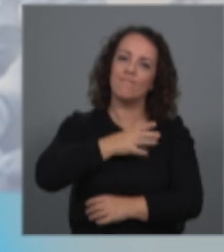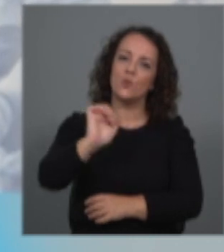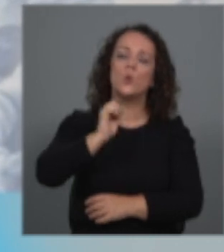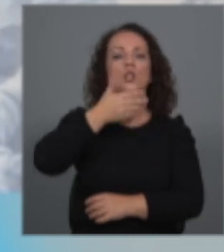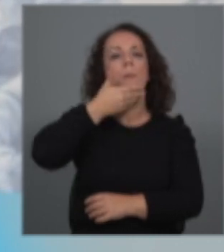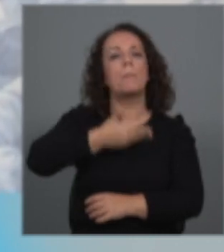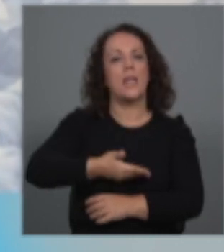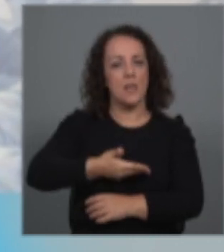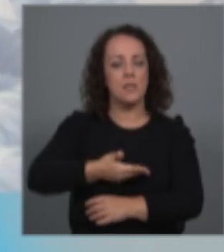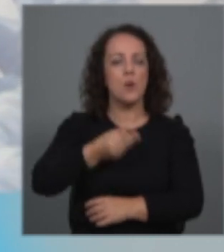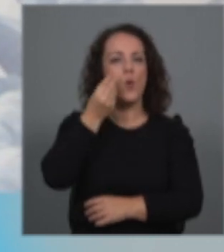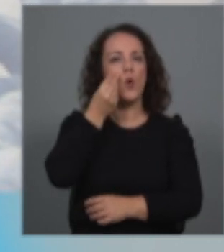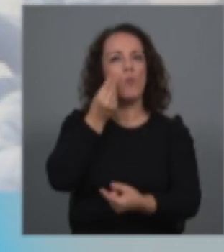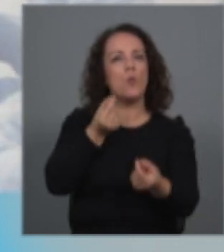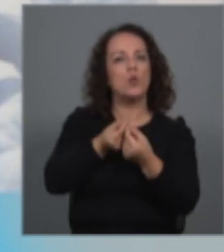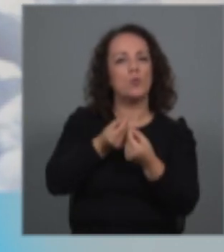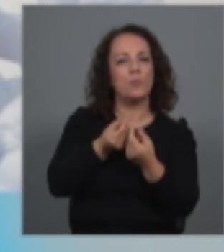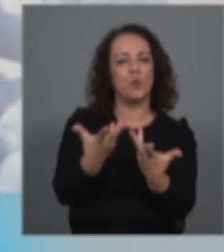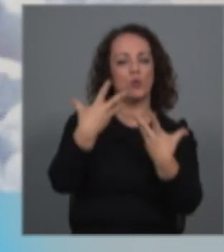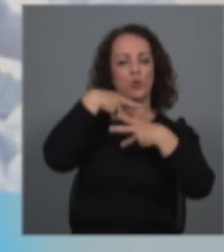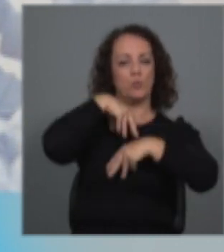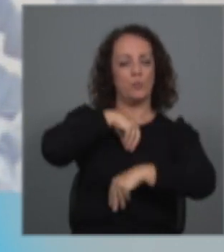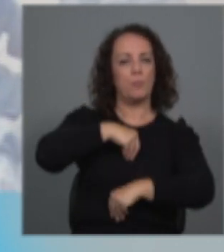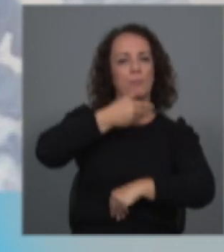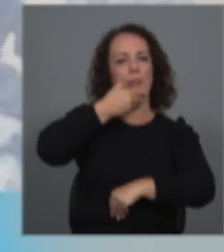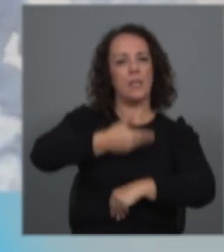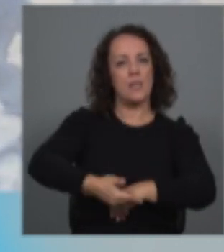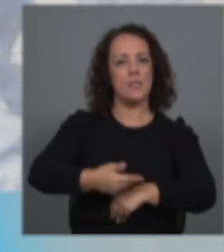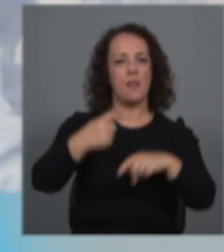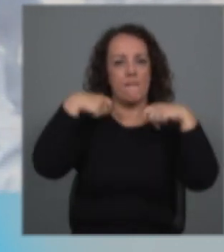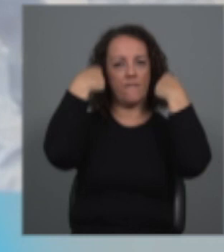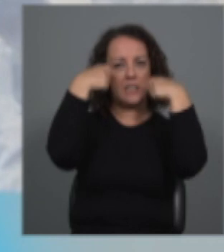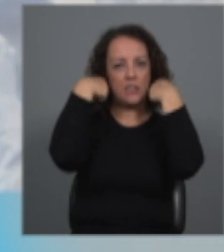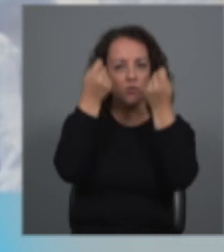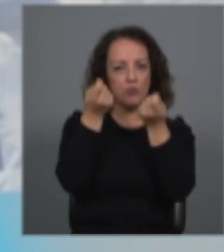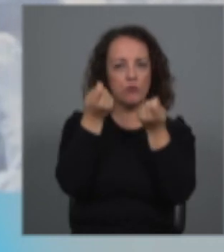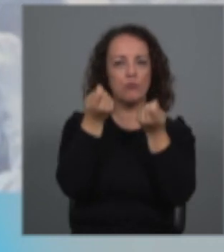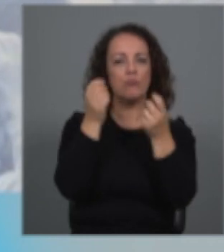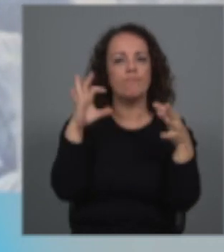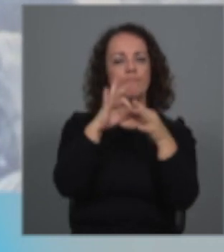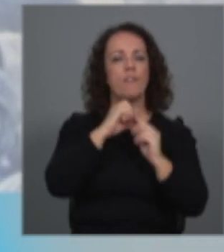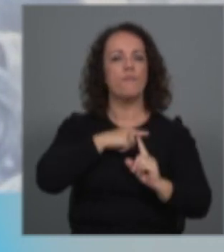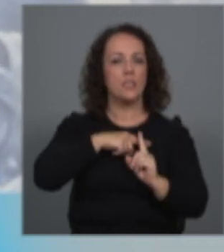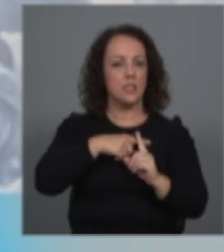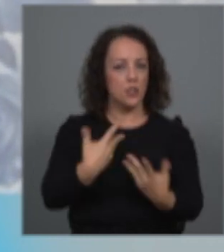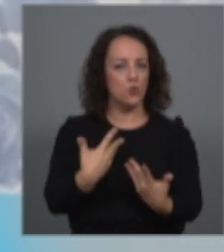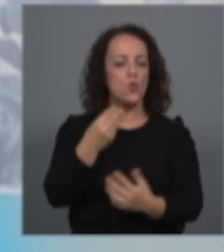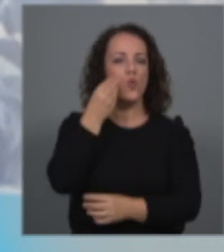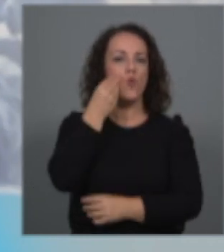a aproximação à experiência franciscana, às mensagens do franciscanismo.